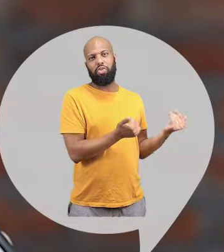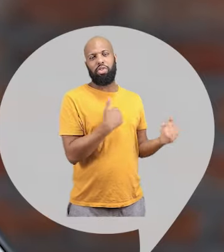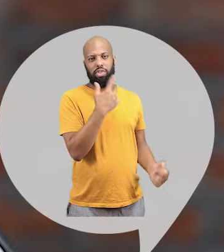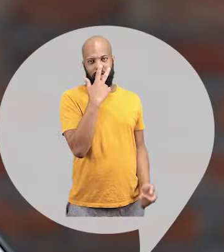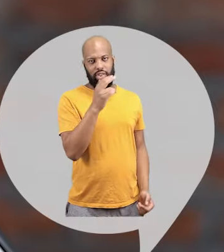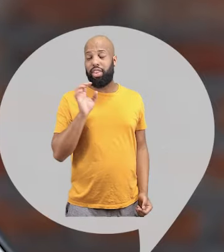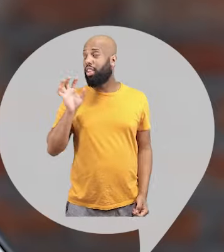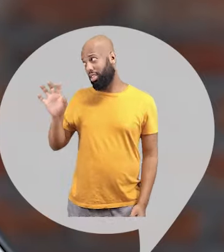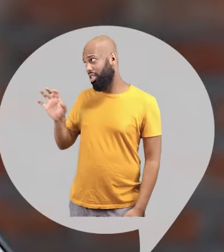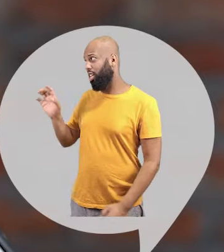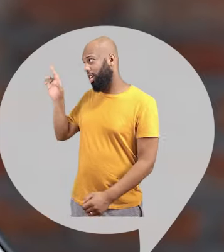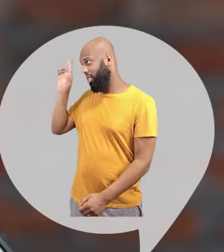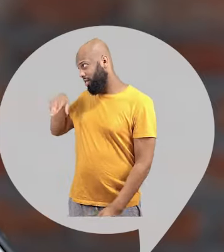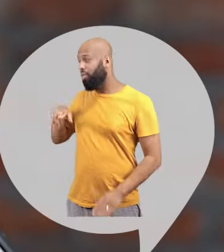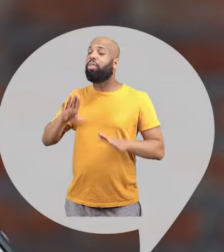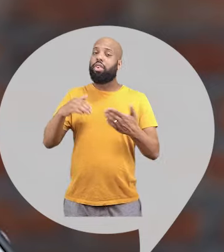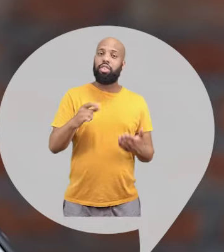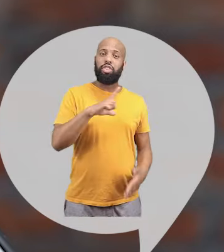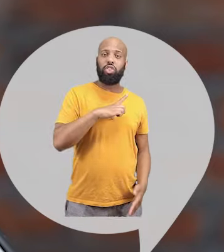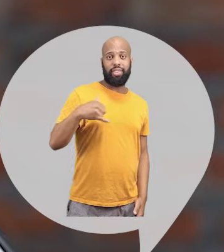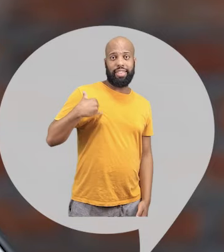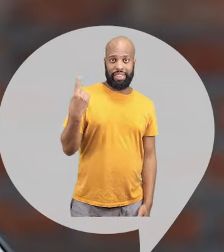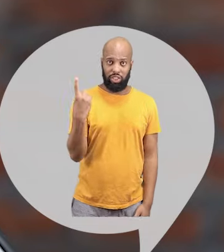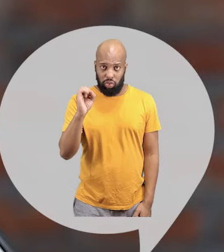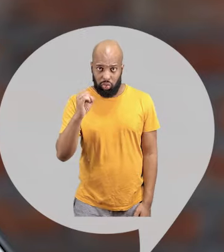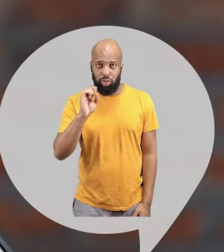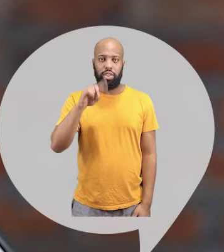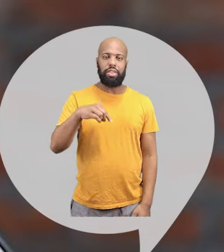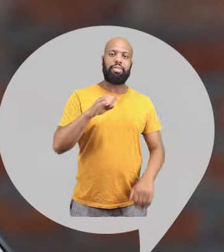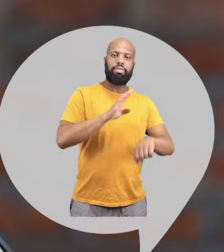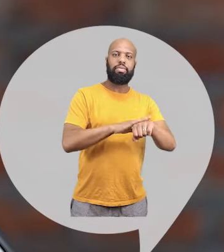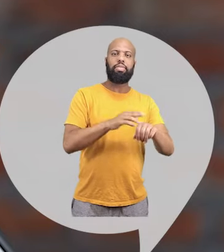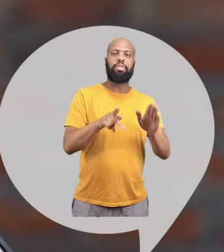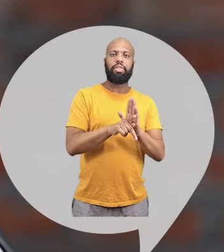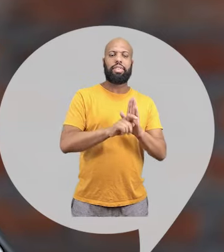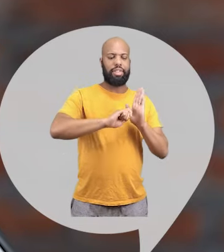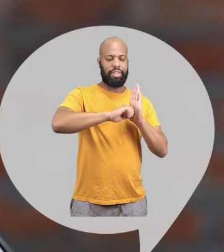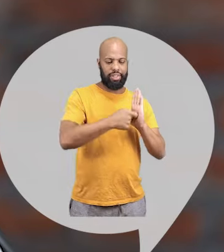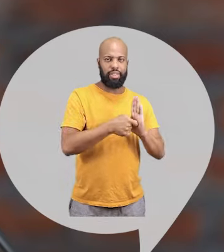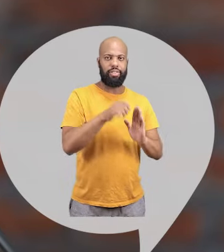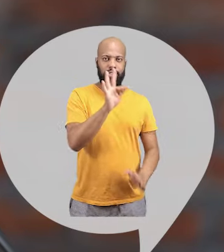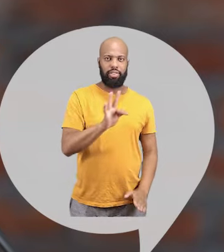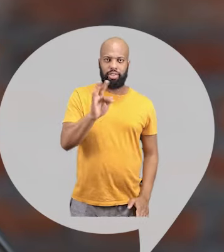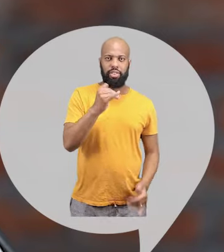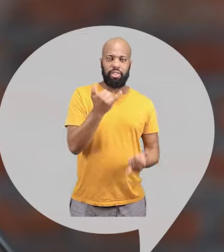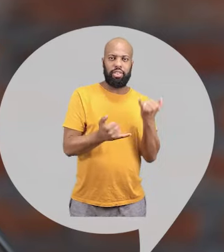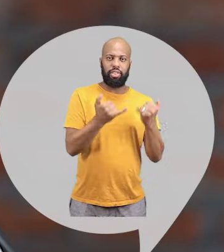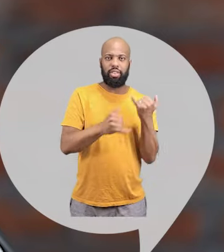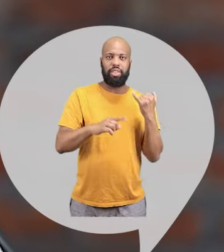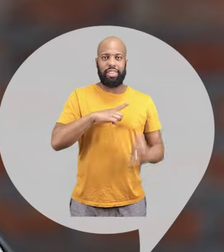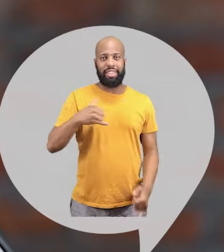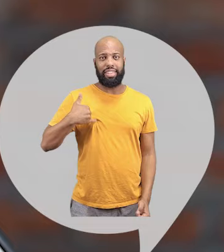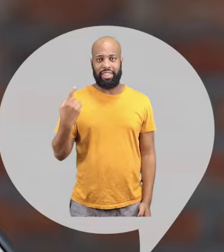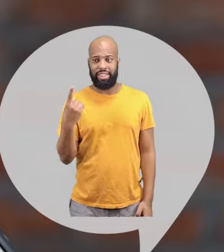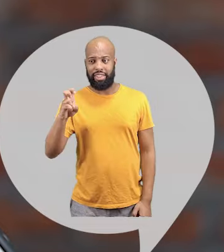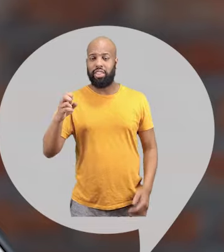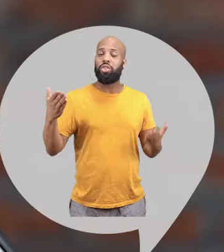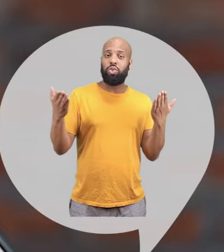deve ficar bem feitinho e daí tipo assim quando eu tinha 18 que foi a época que eu tranquei a faculdade eu tranquei com 19 eu parecia ter 15